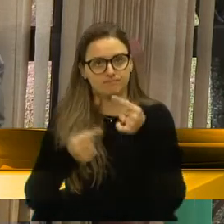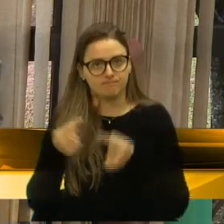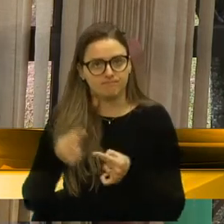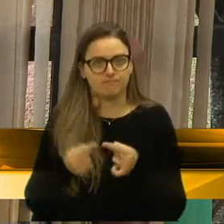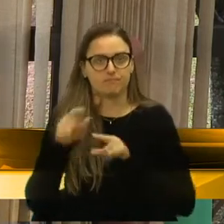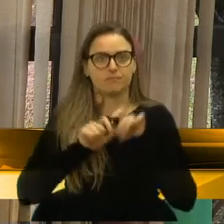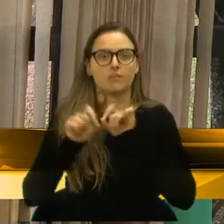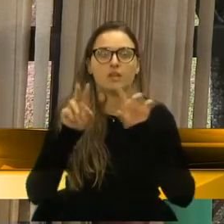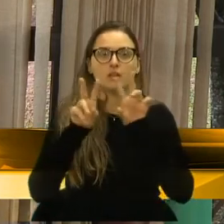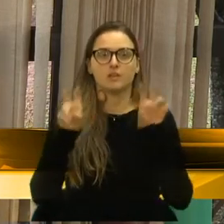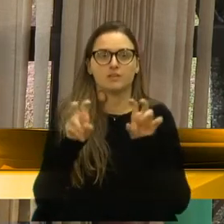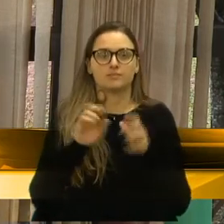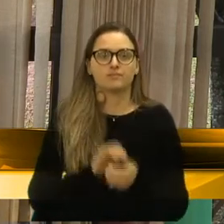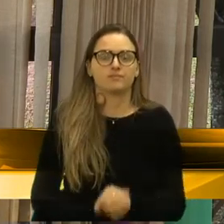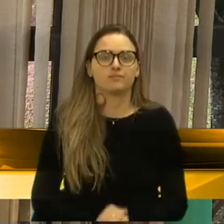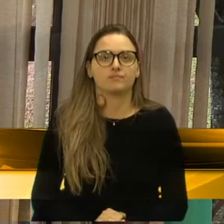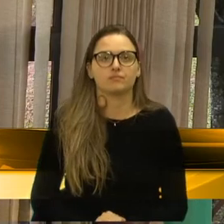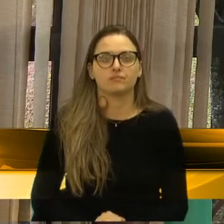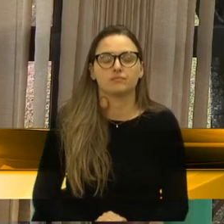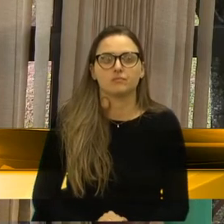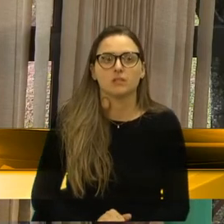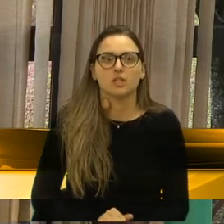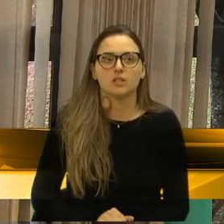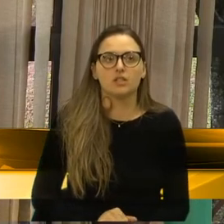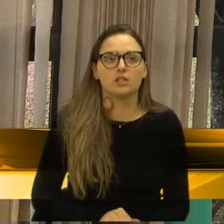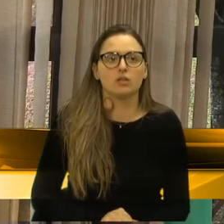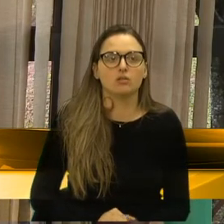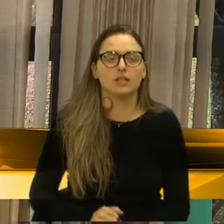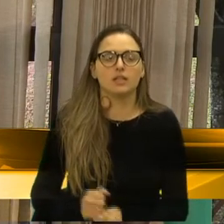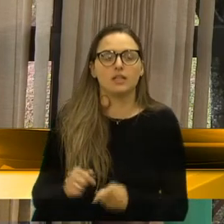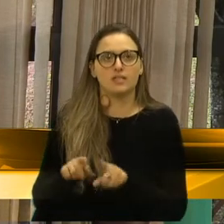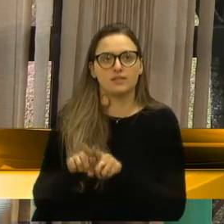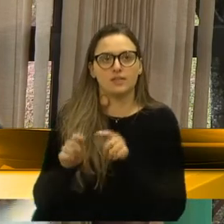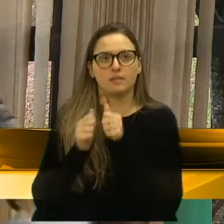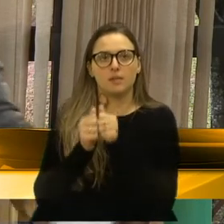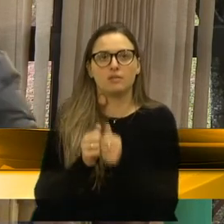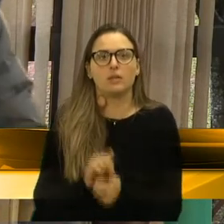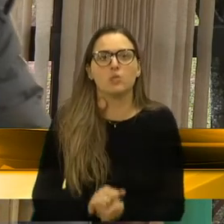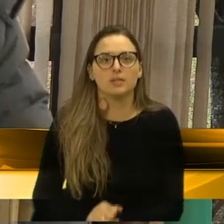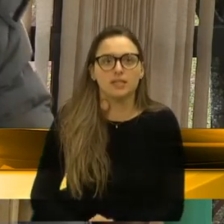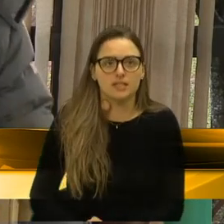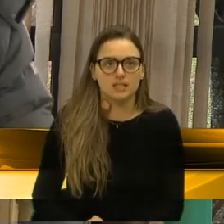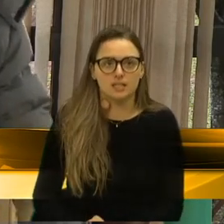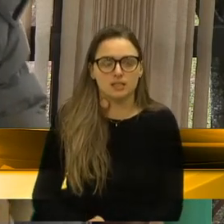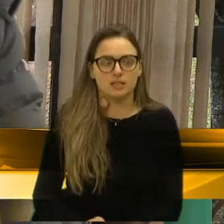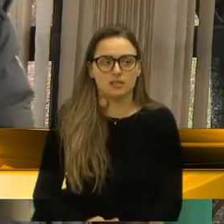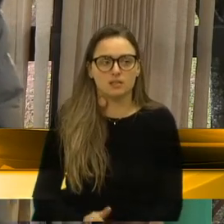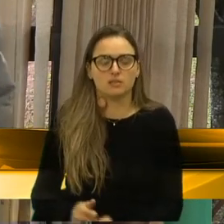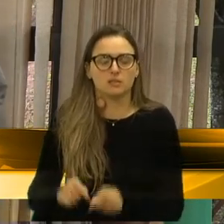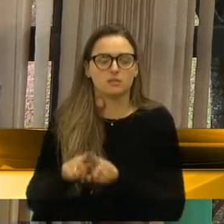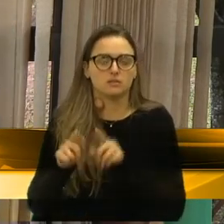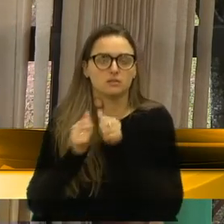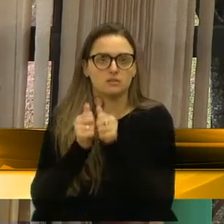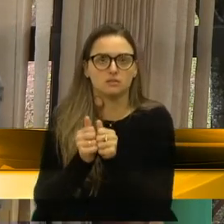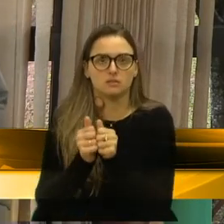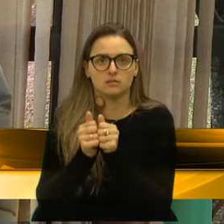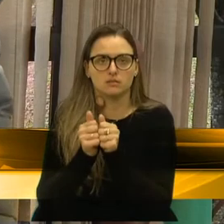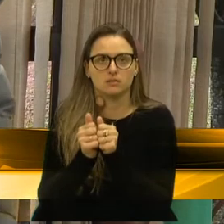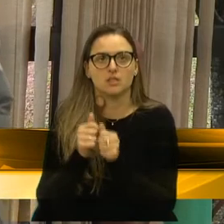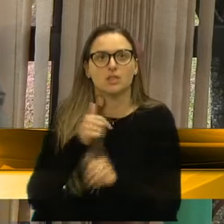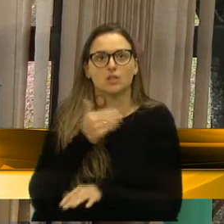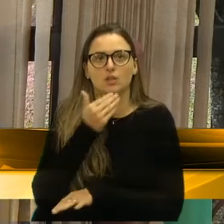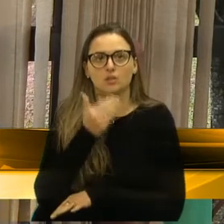possibilidade então seu presidente talvez por esse momento nós temos que votar agora em regime de